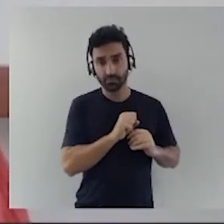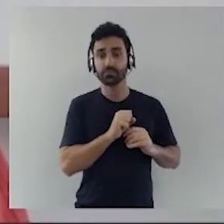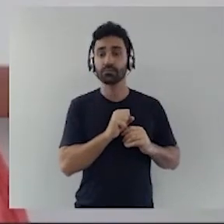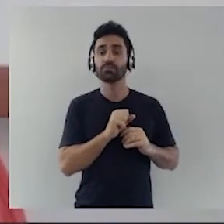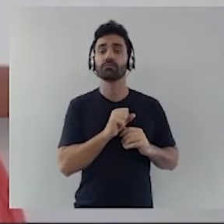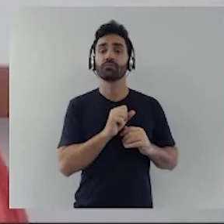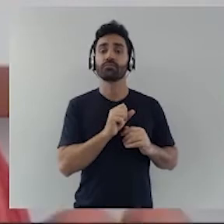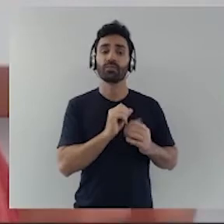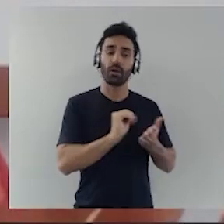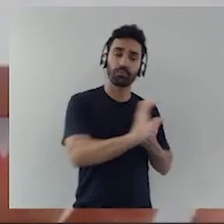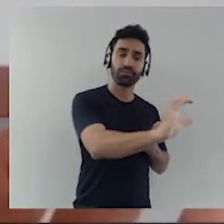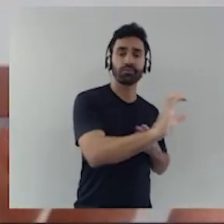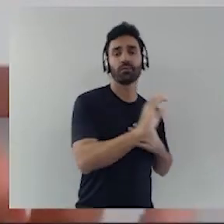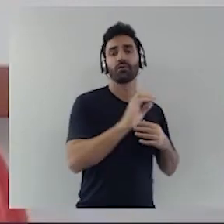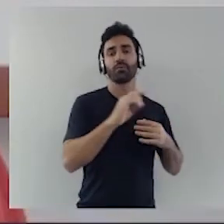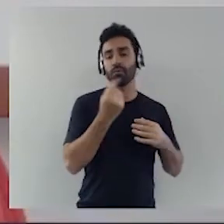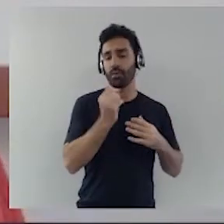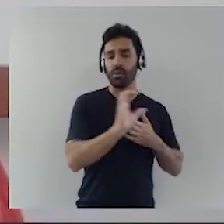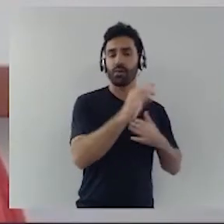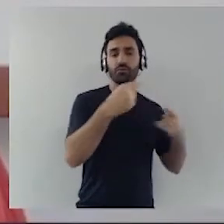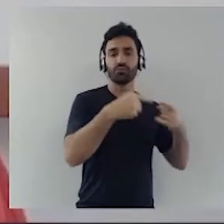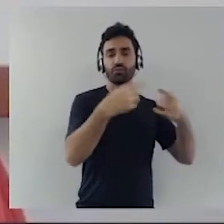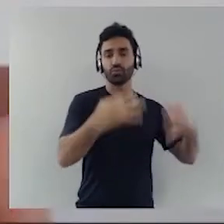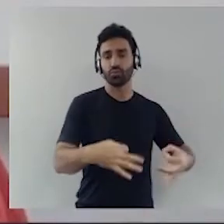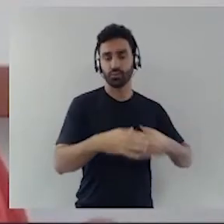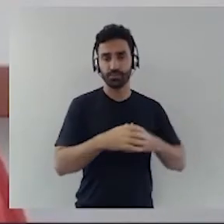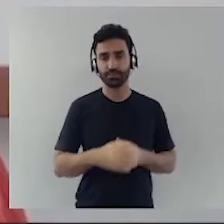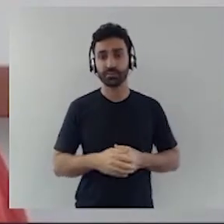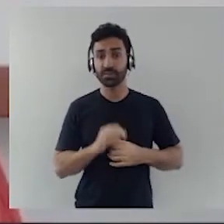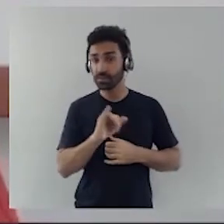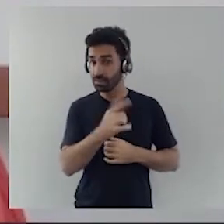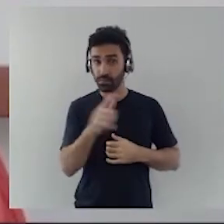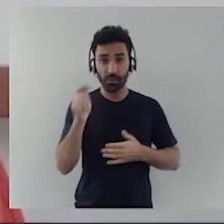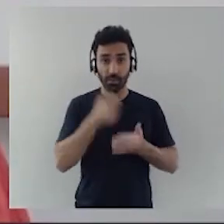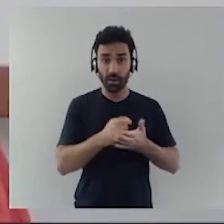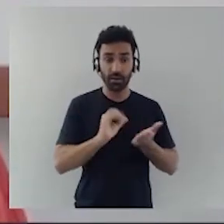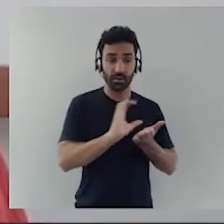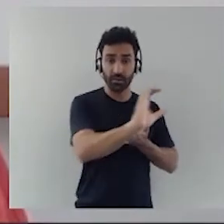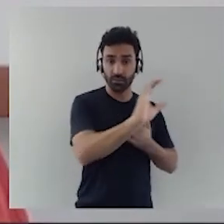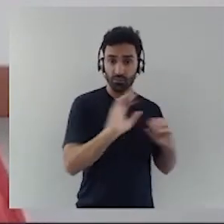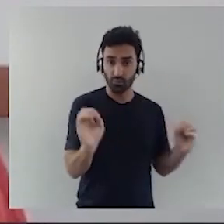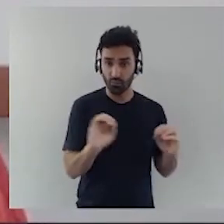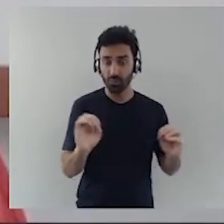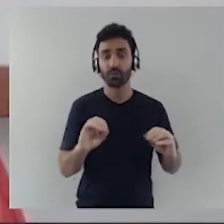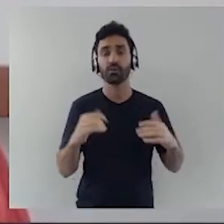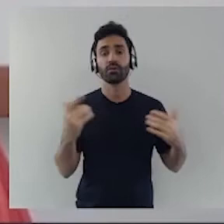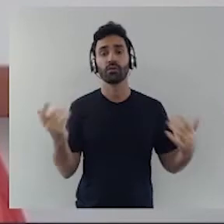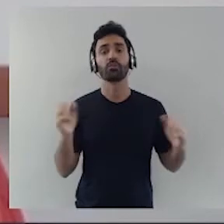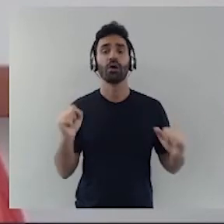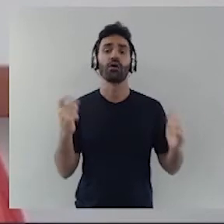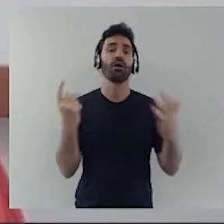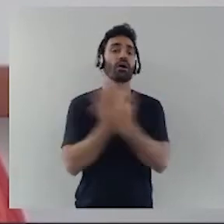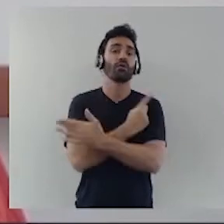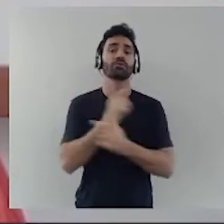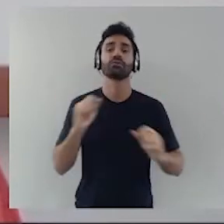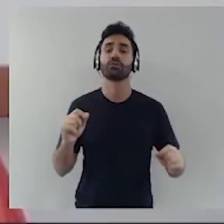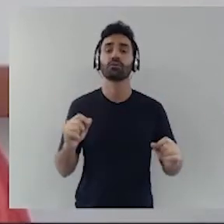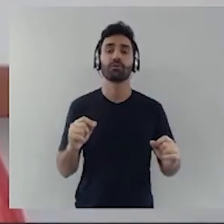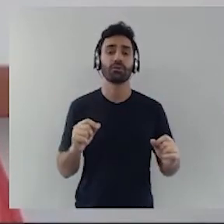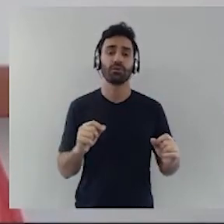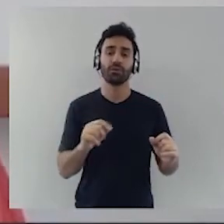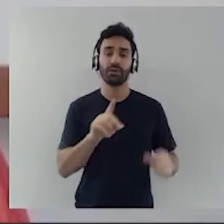estamos falando é se não houver o pagamento de indenização isso abre espaço para uma situação típica de